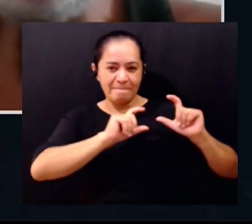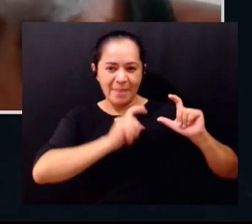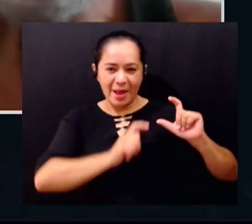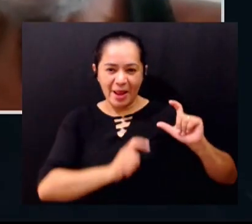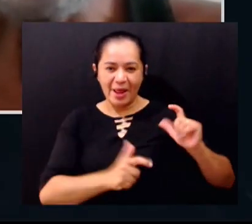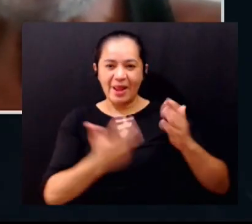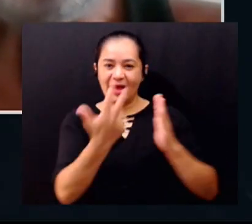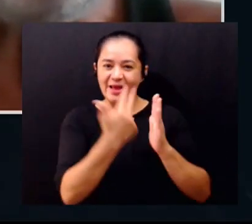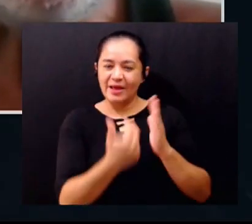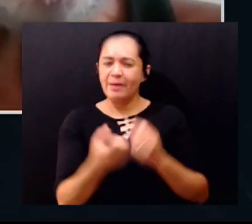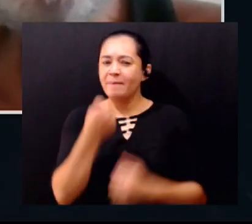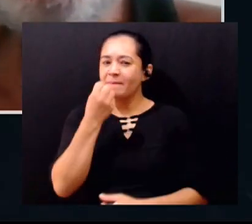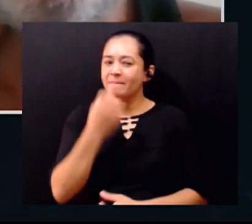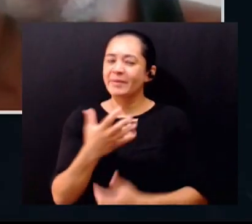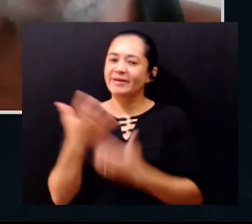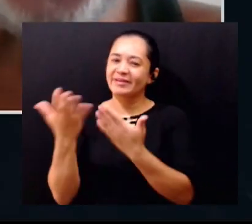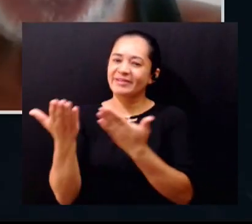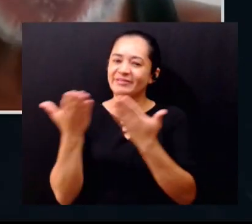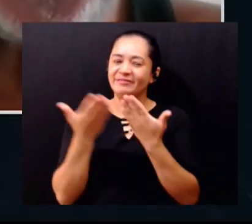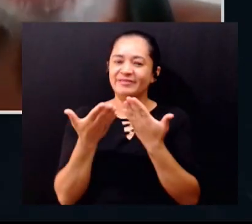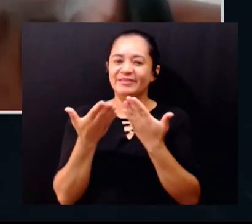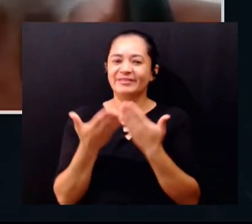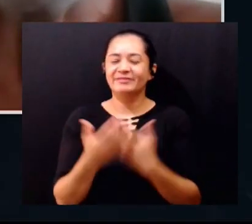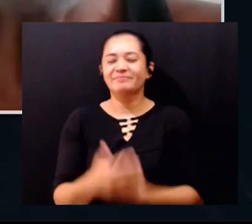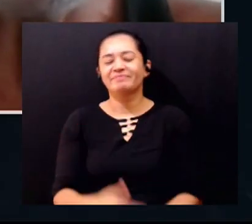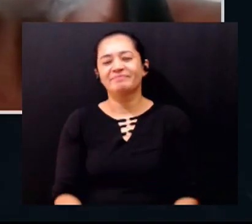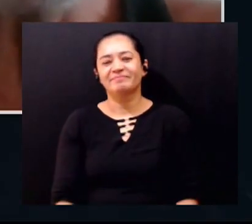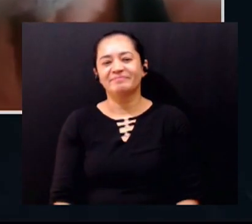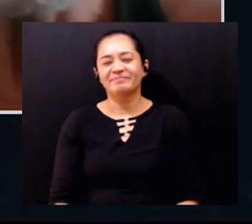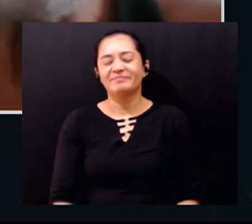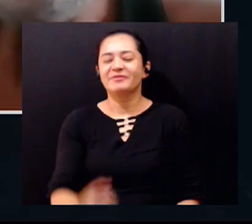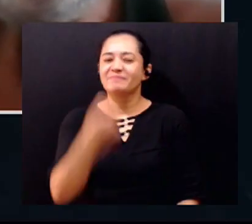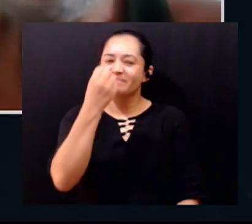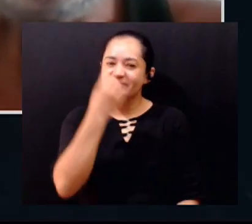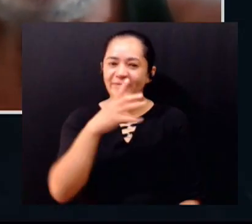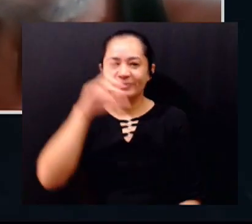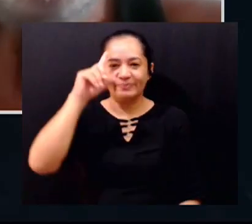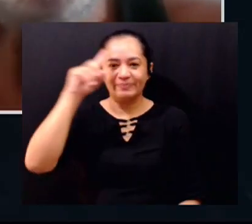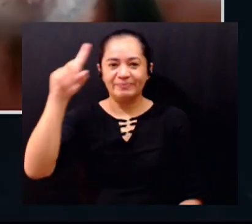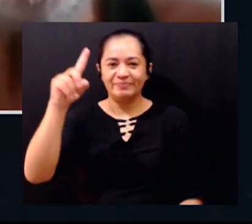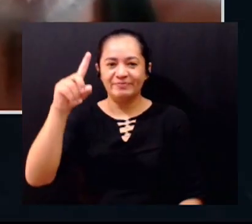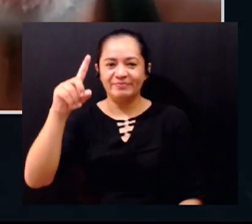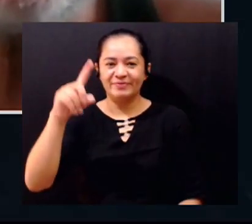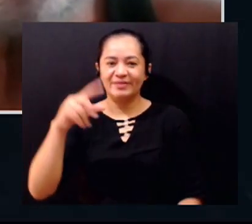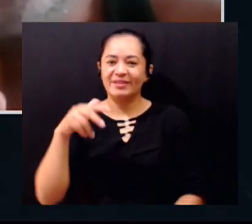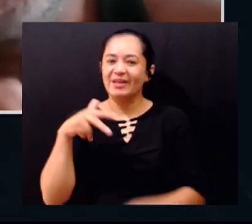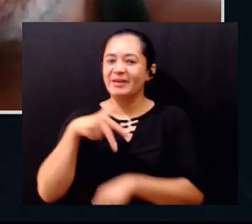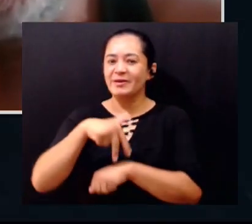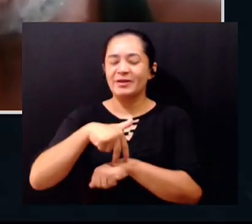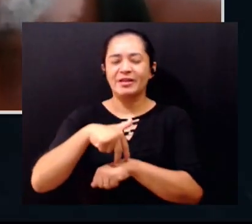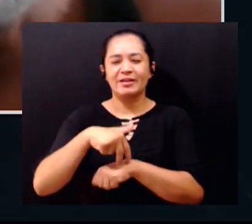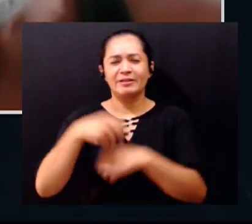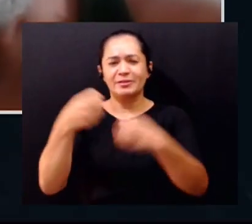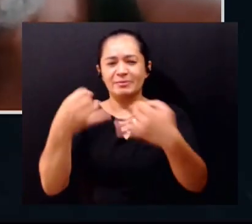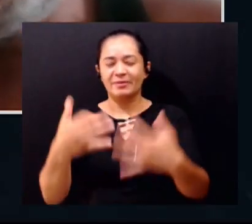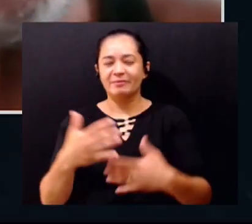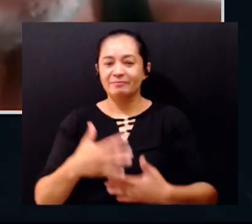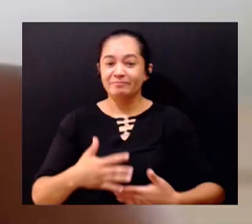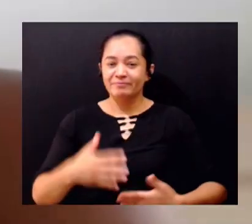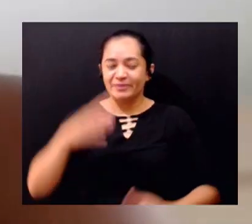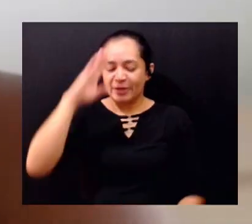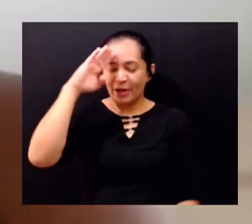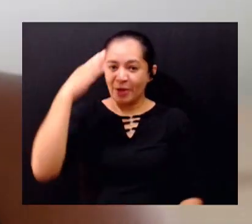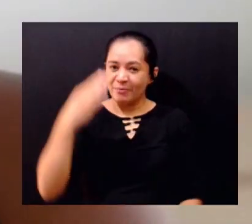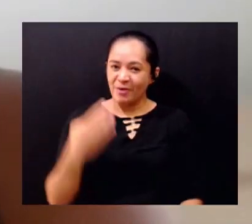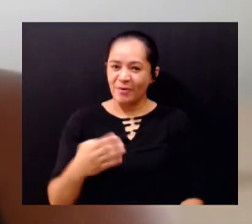Eu Bom que dia. agradeço, Rúbia. Bom dia. Queria aqui falar que é uma honra estar no mesmo lugar com o Vander e com o